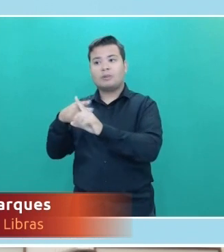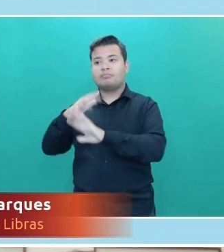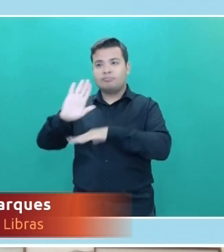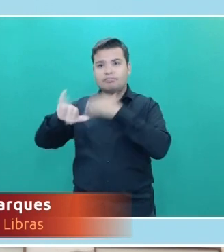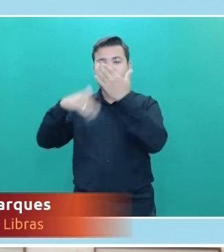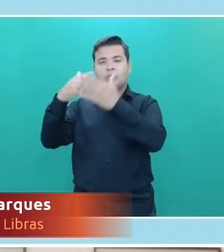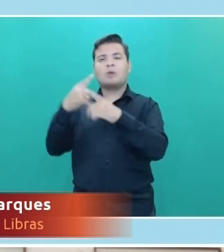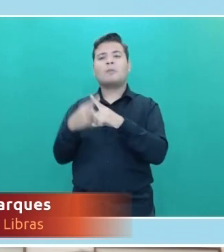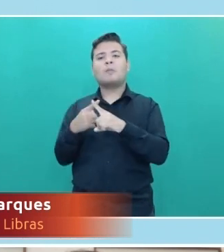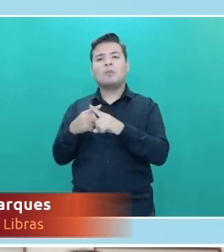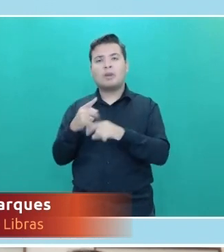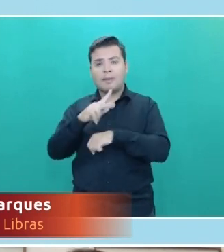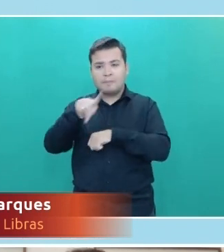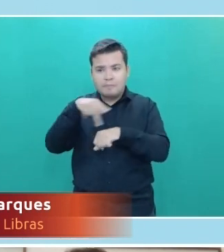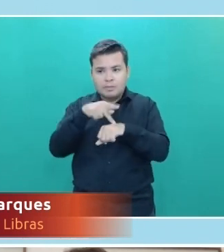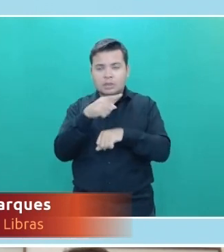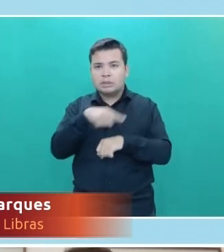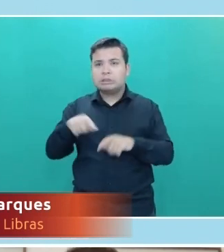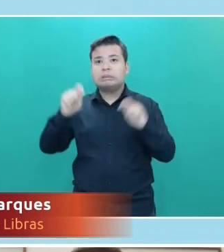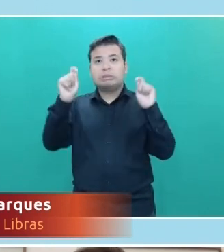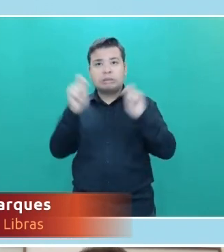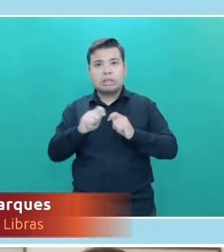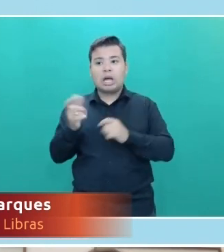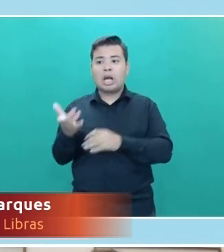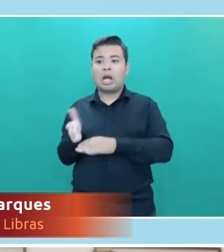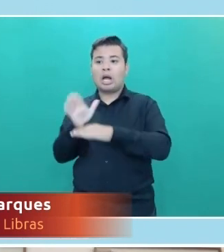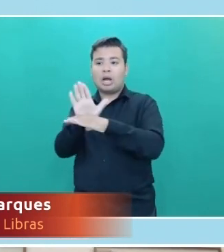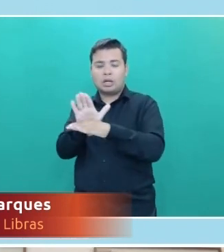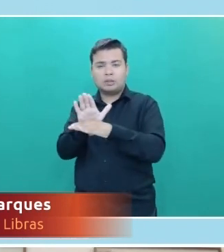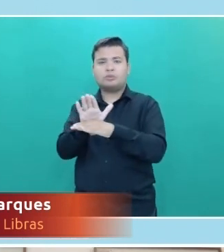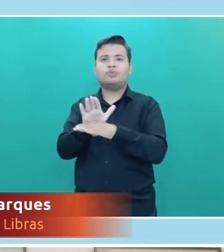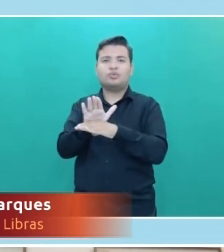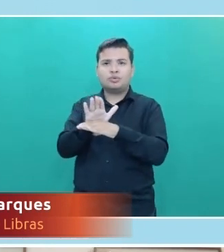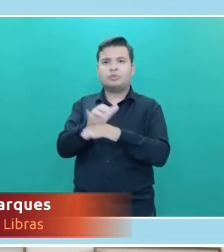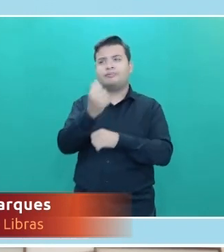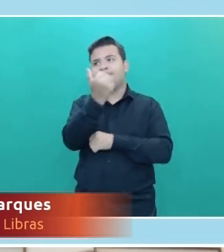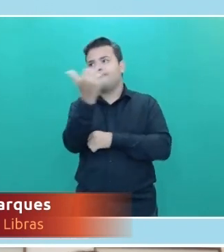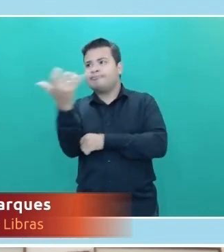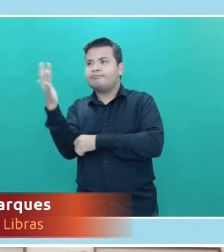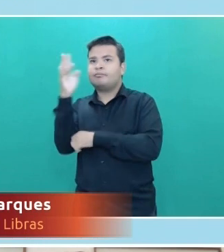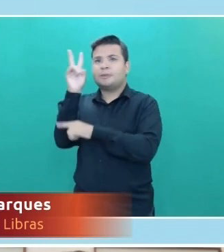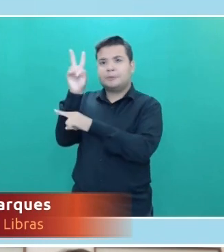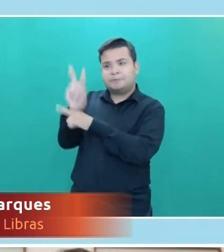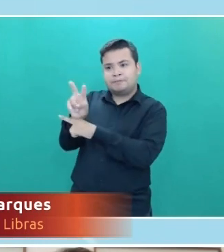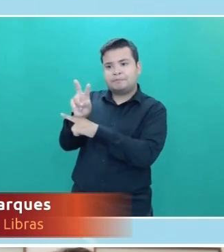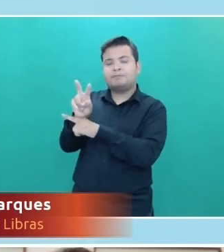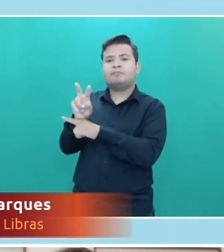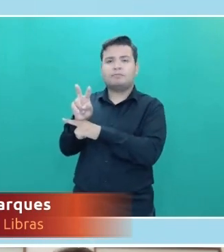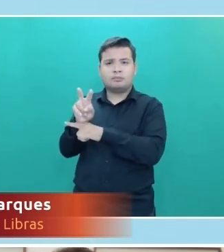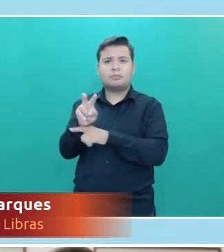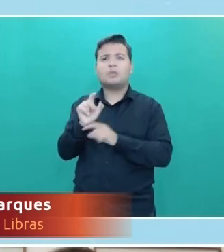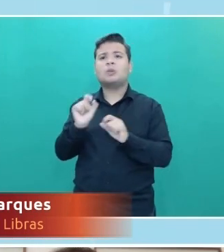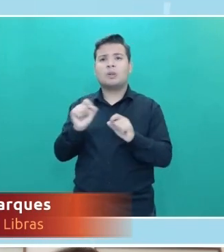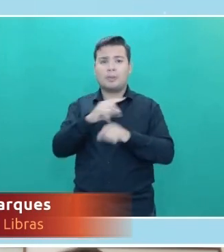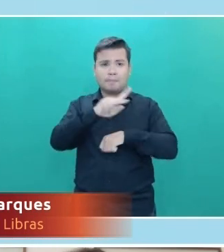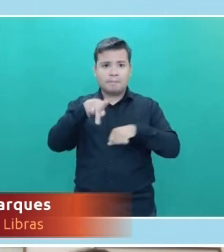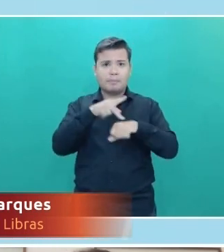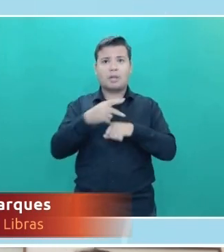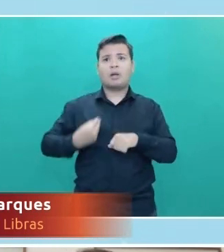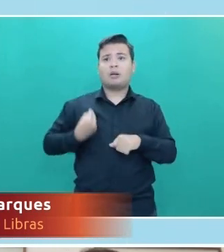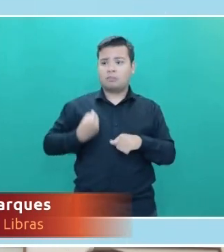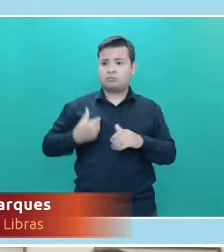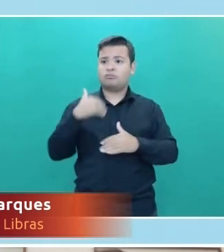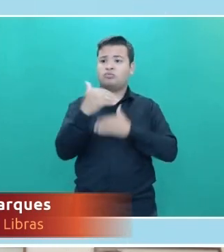que podem ainda contribuir com preservação, por exemplo, florestal, sequestro de carbono, são os países em desenvolvimento que